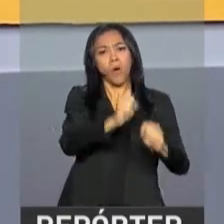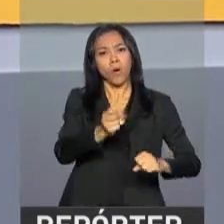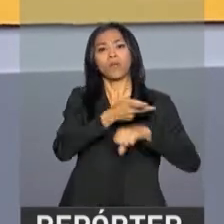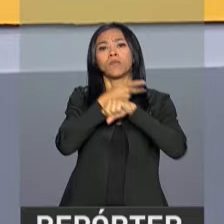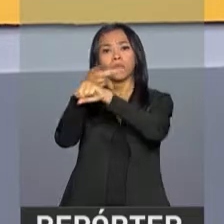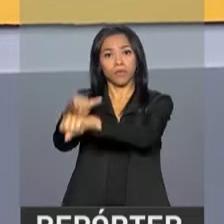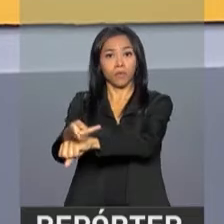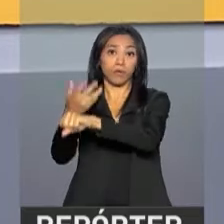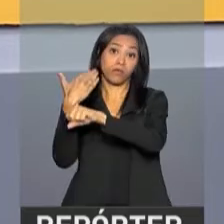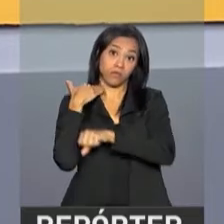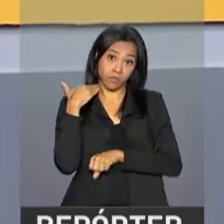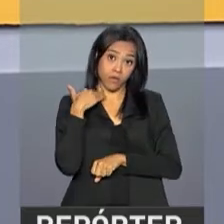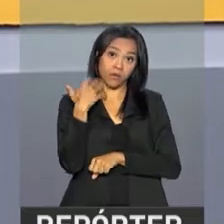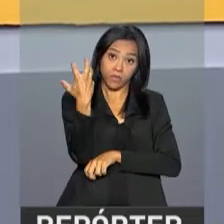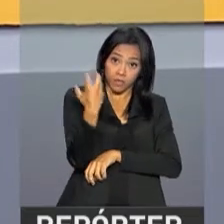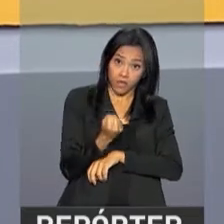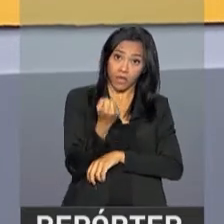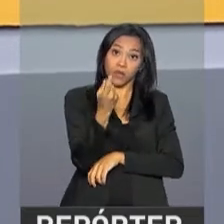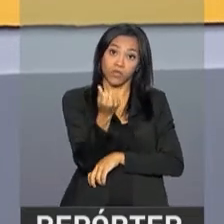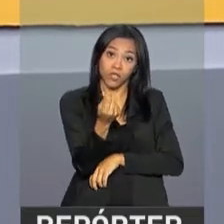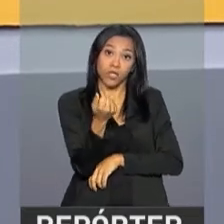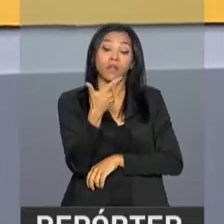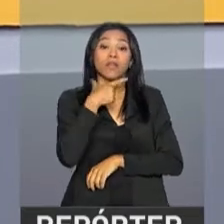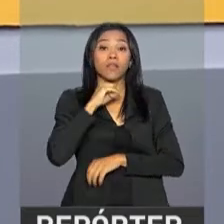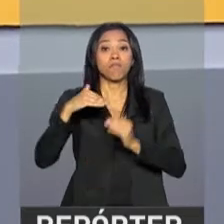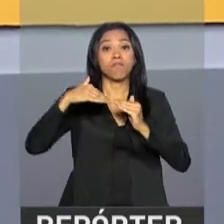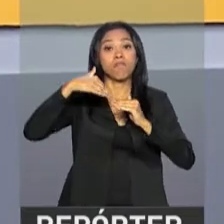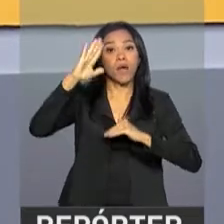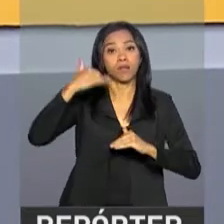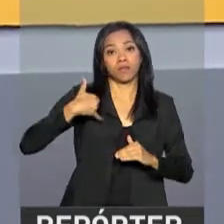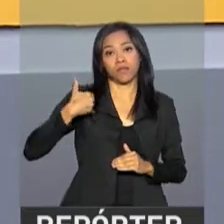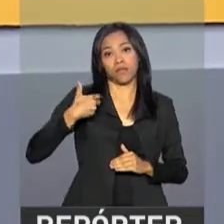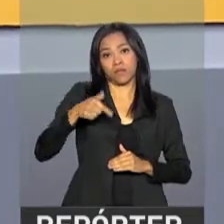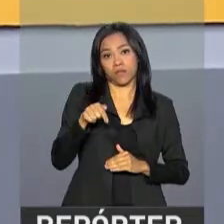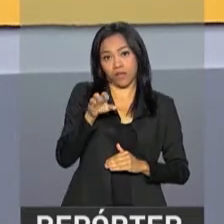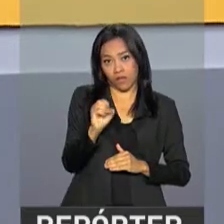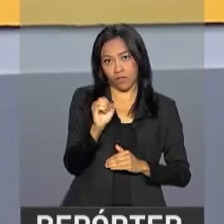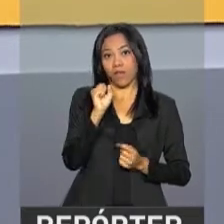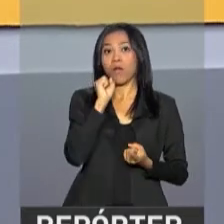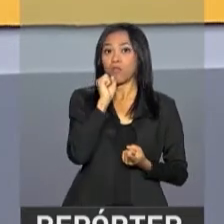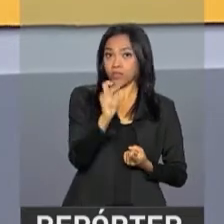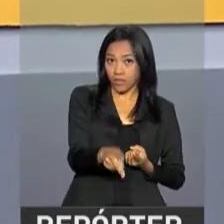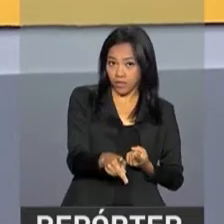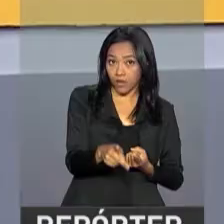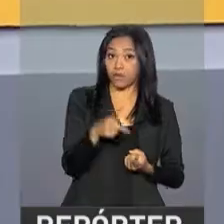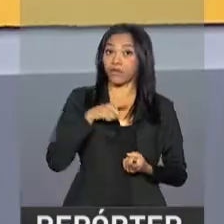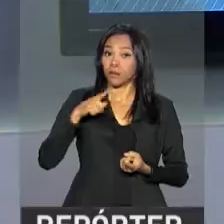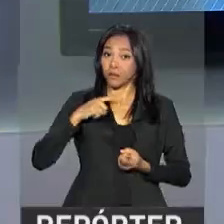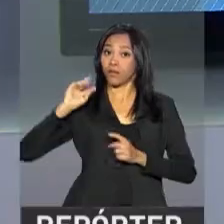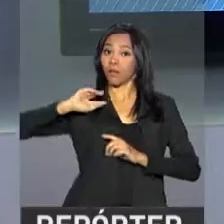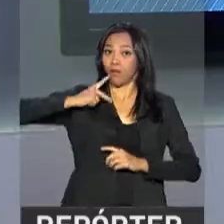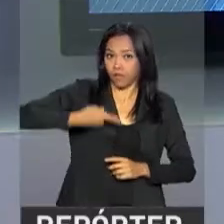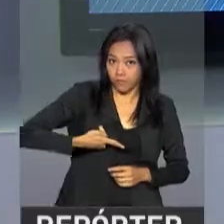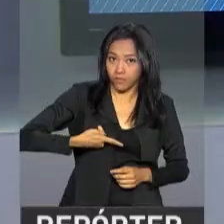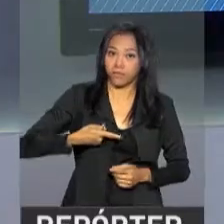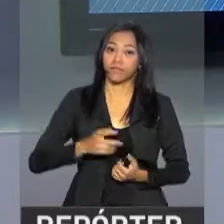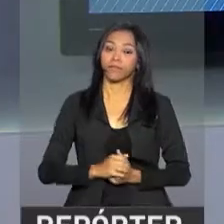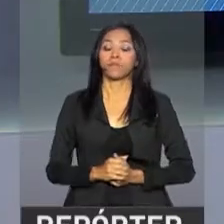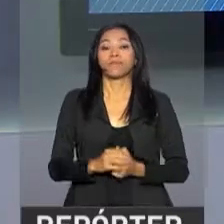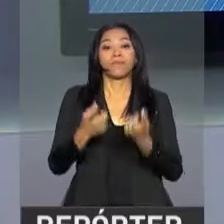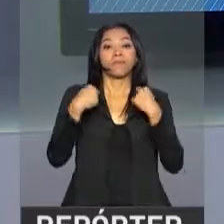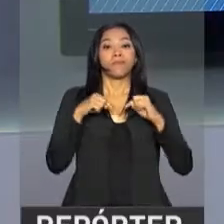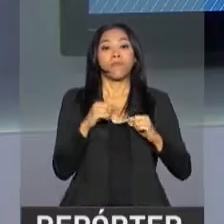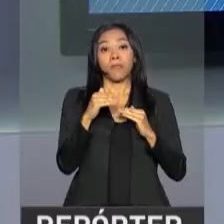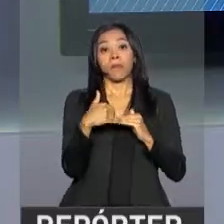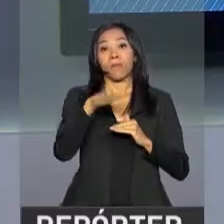momento para realizar os saques os cotistas com mais de 70 anos aposentados e herdeiros mais de